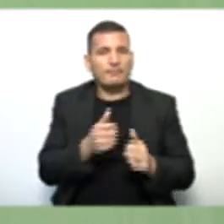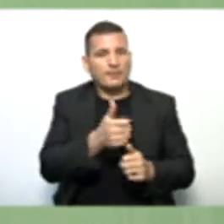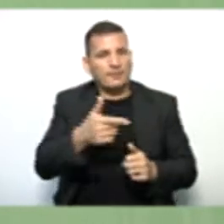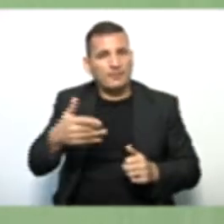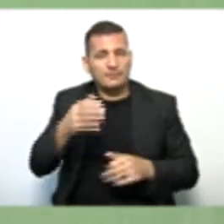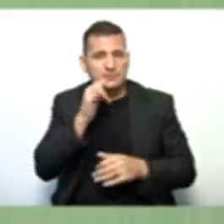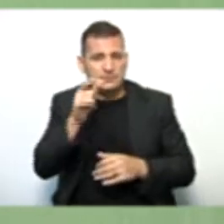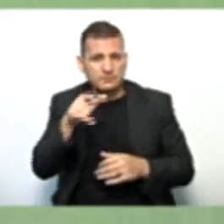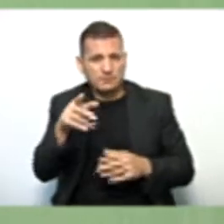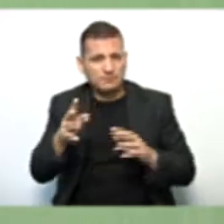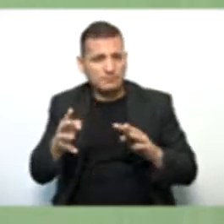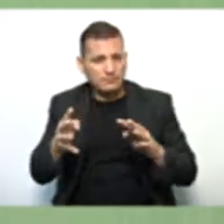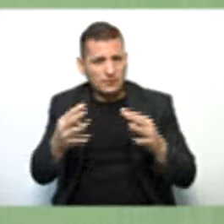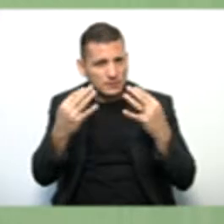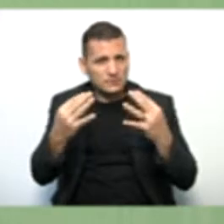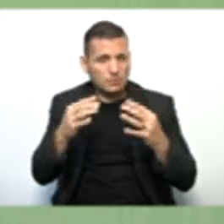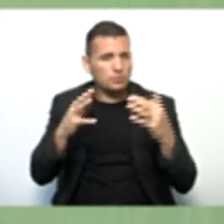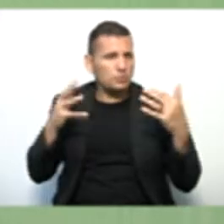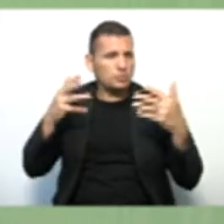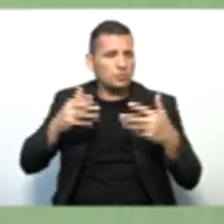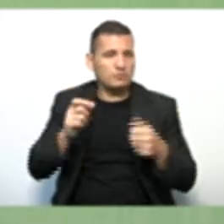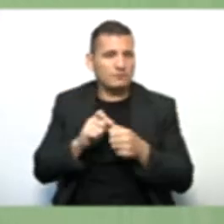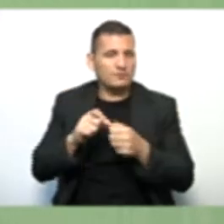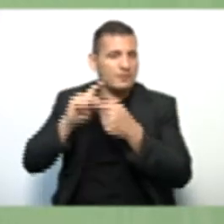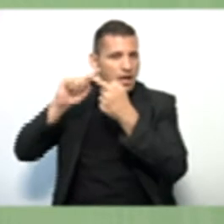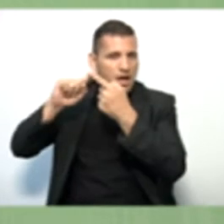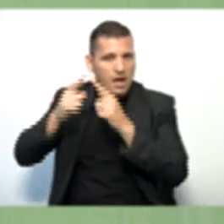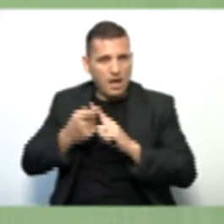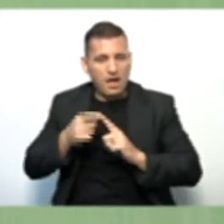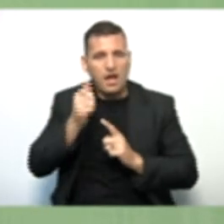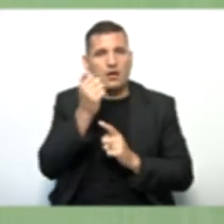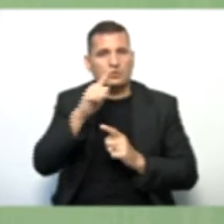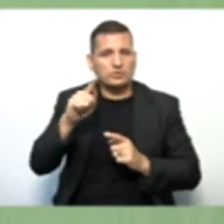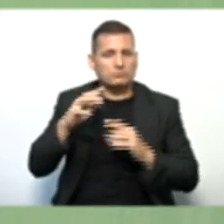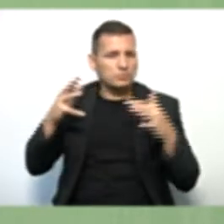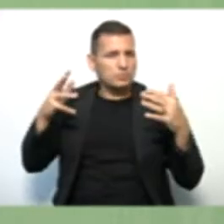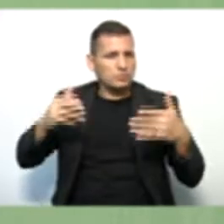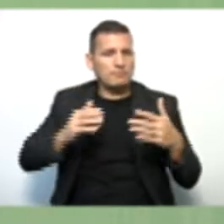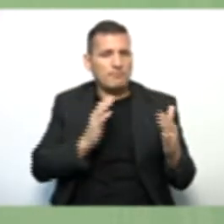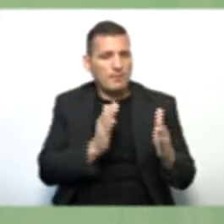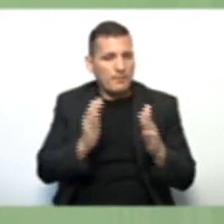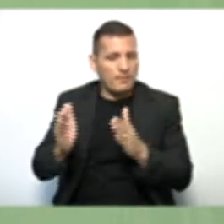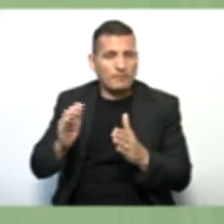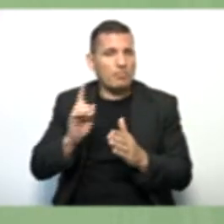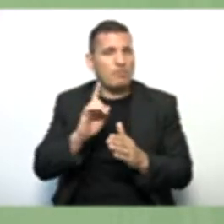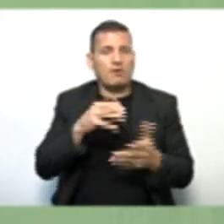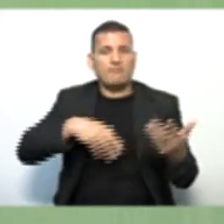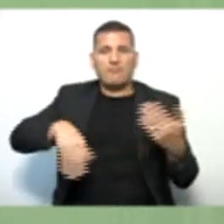prestou atenção em tudo que a gente fez em algoritmo, a gente fez por etapa, tá? Nada foi muito bagunçado assim, não.